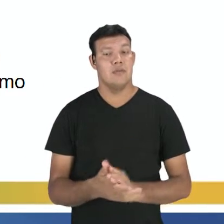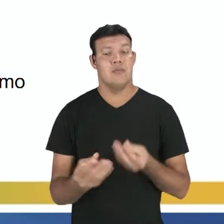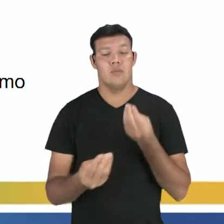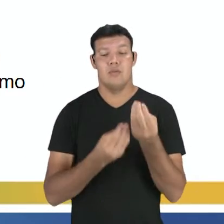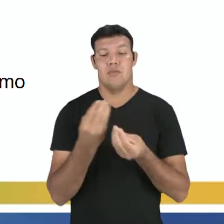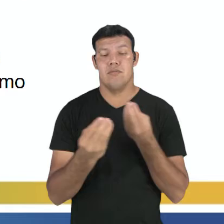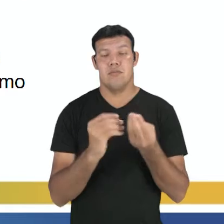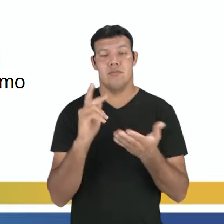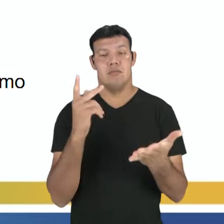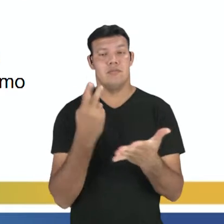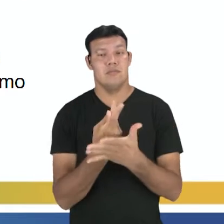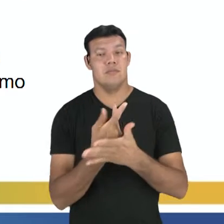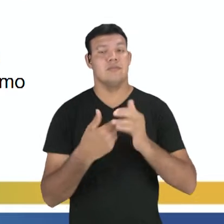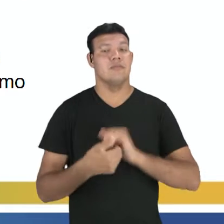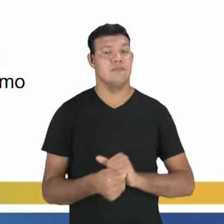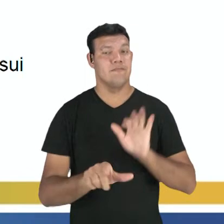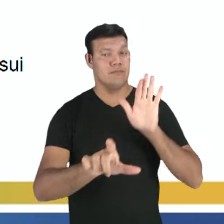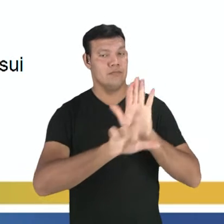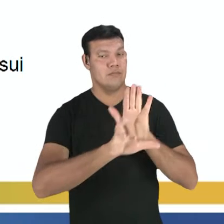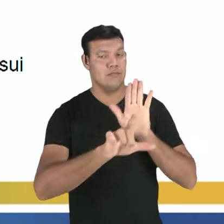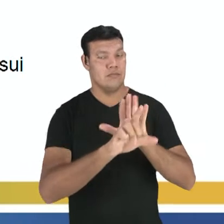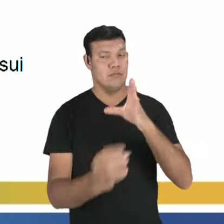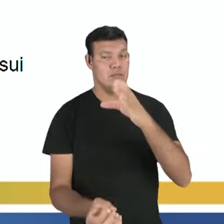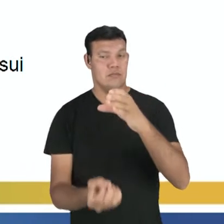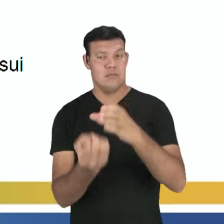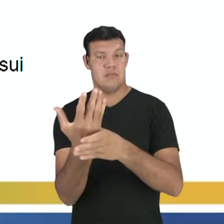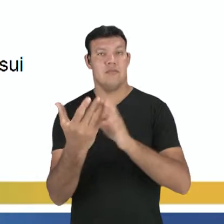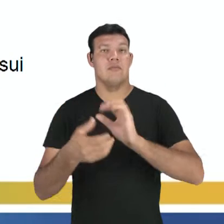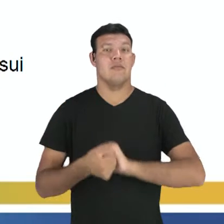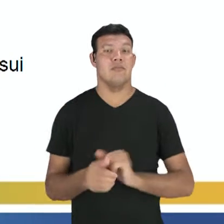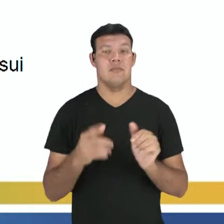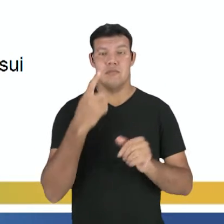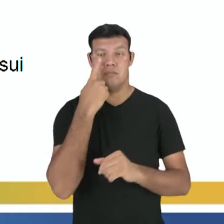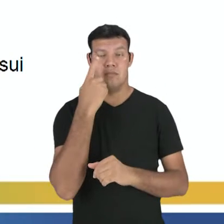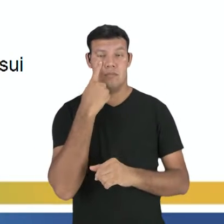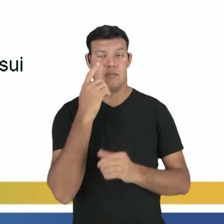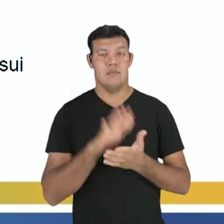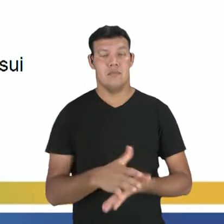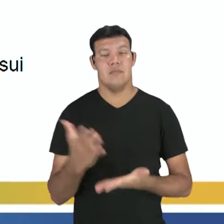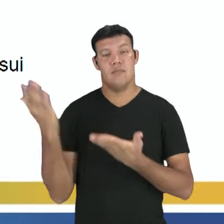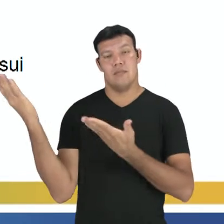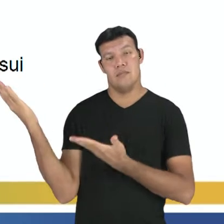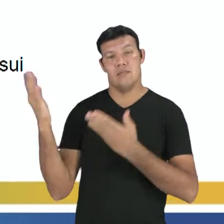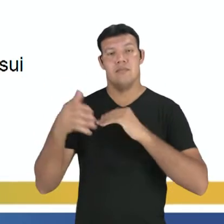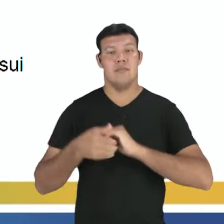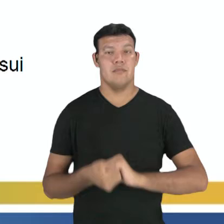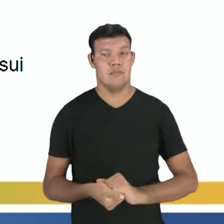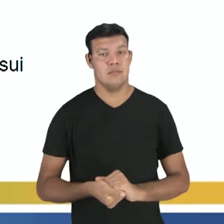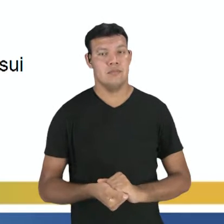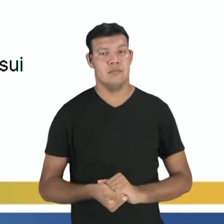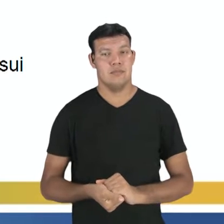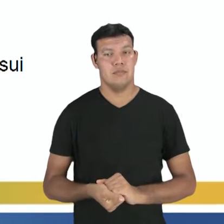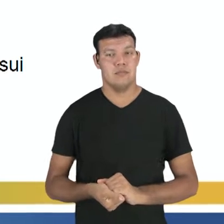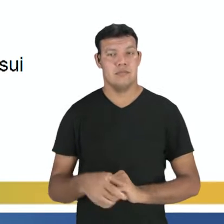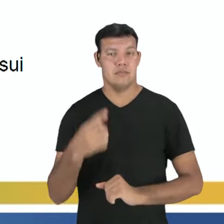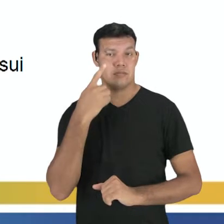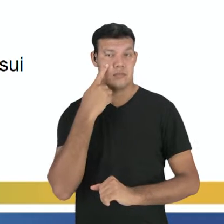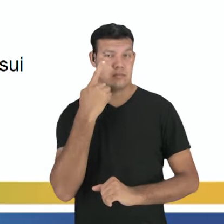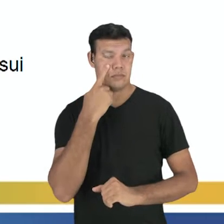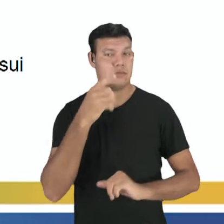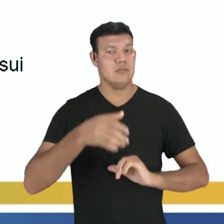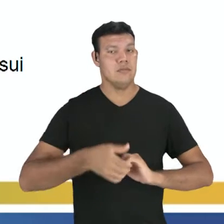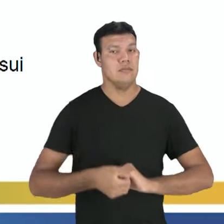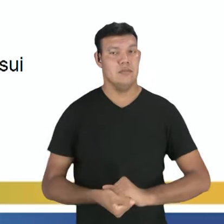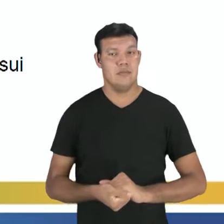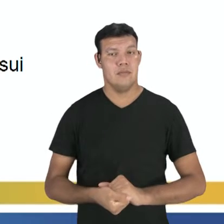conhecemos como lei de formação. Então, olha aí. Observem bem, pessoal. Aí nós